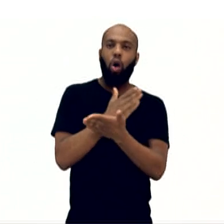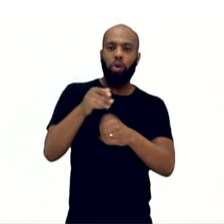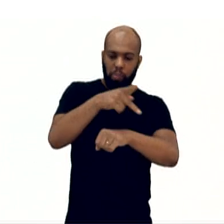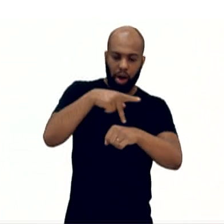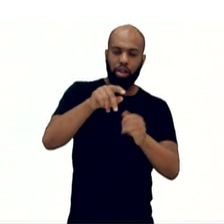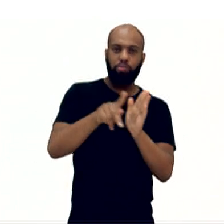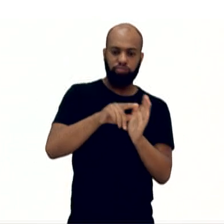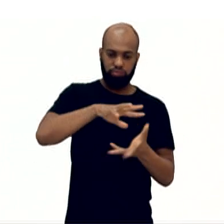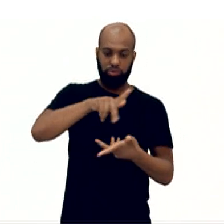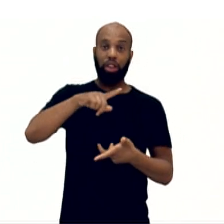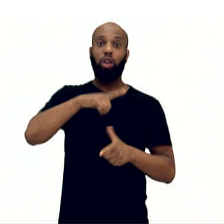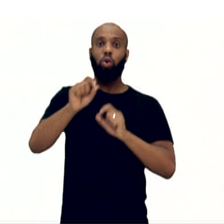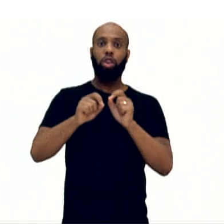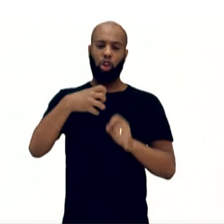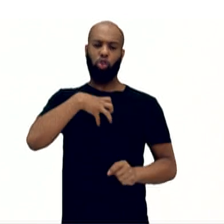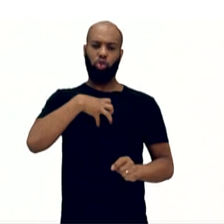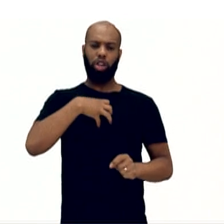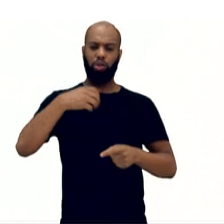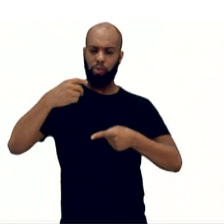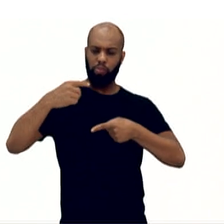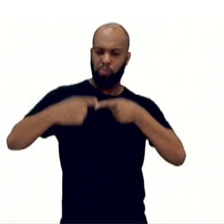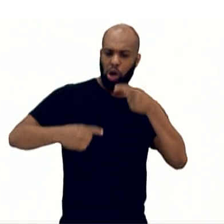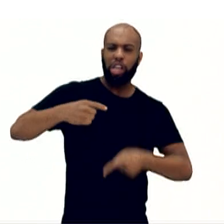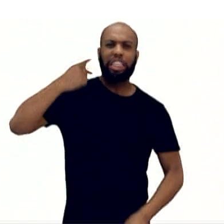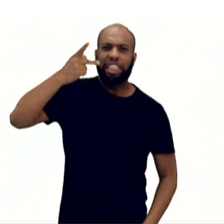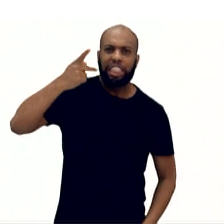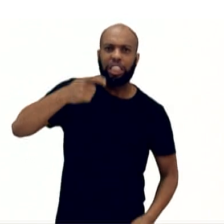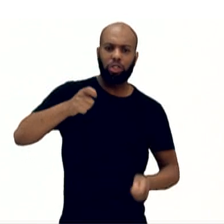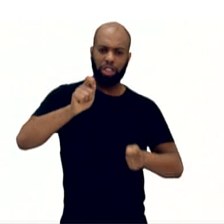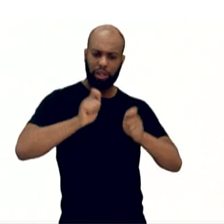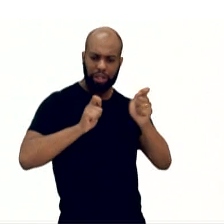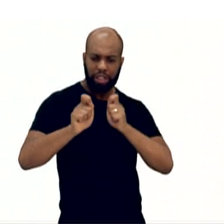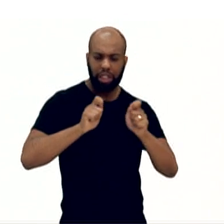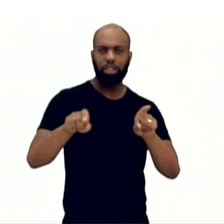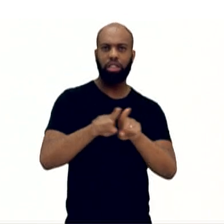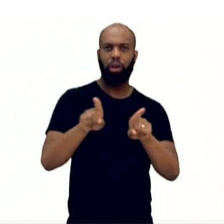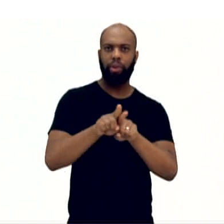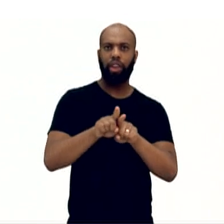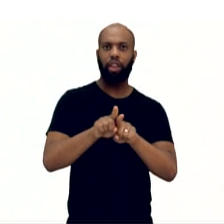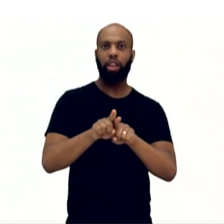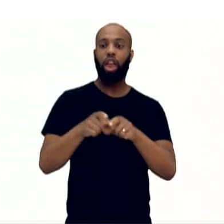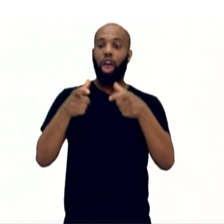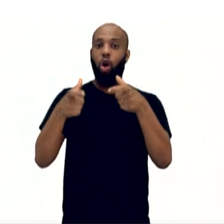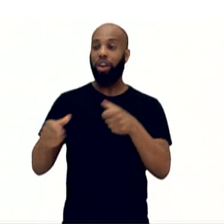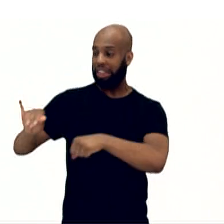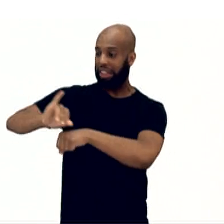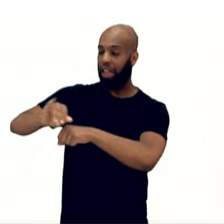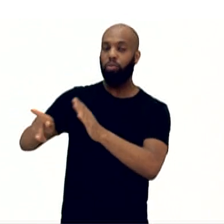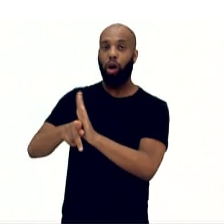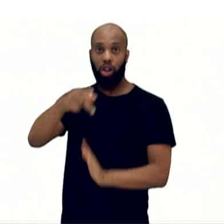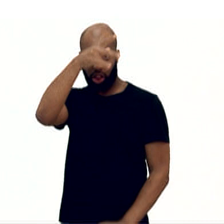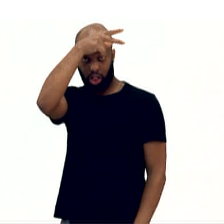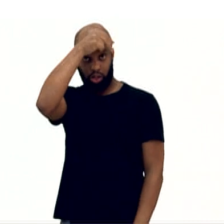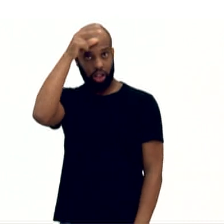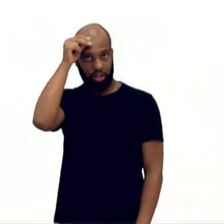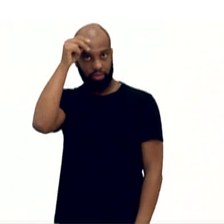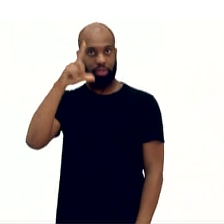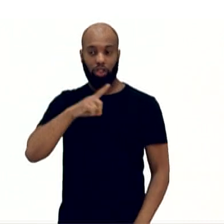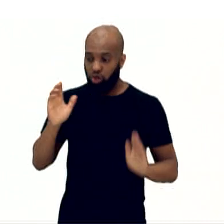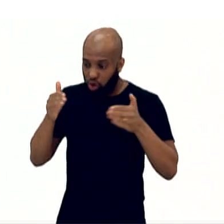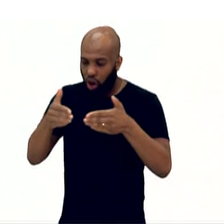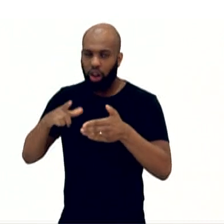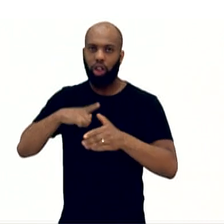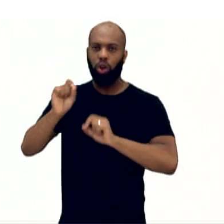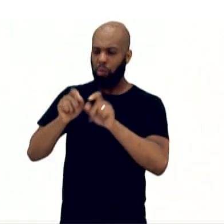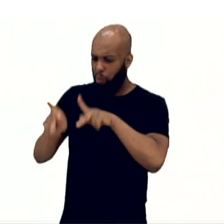o critério político-administrativo, certo? Então, é a sede do município, onde está concentrada ali a